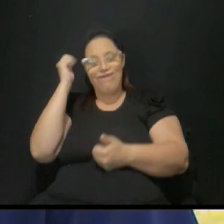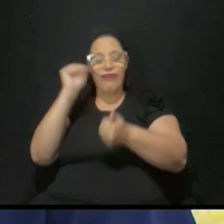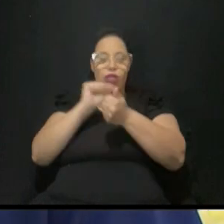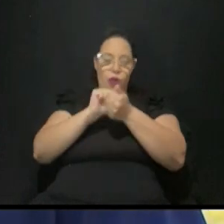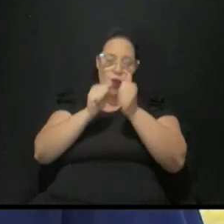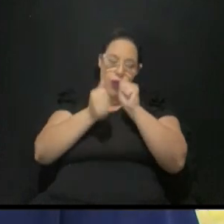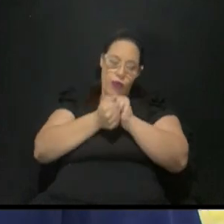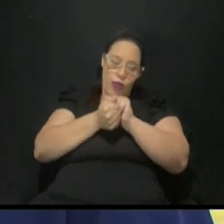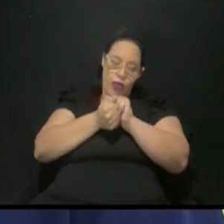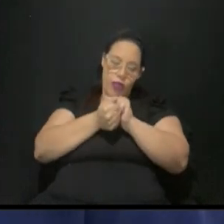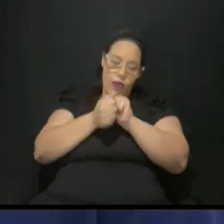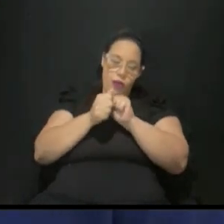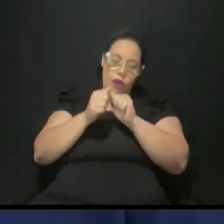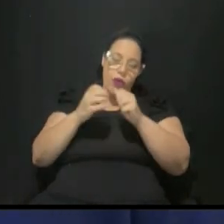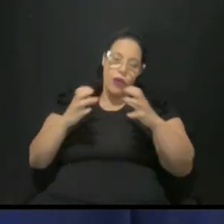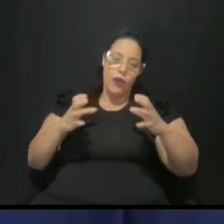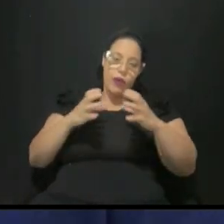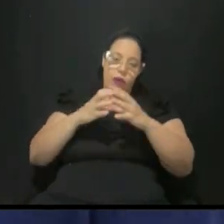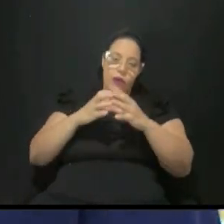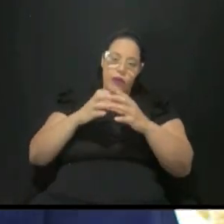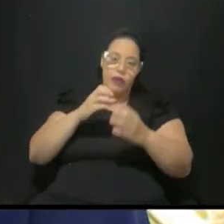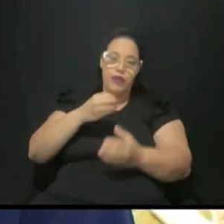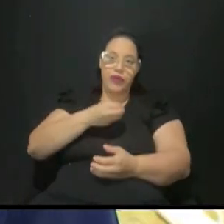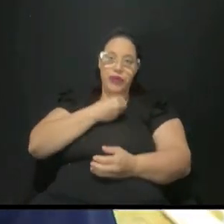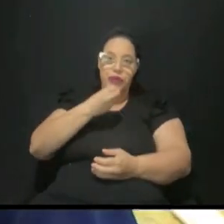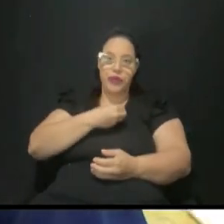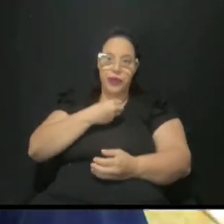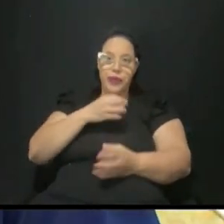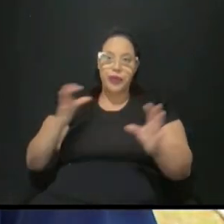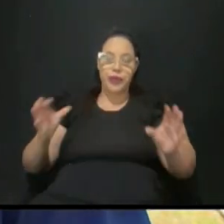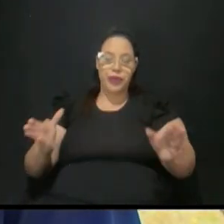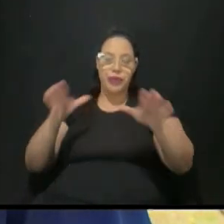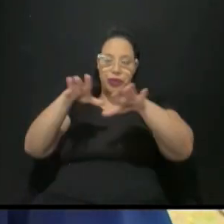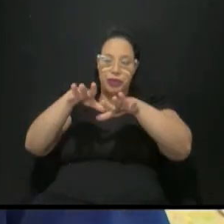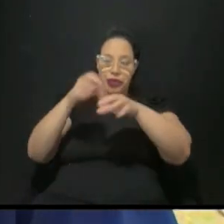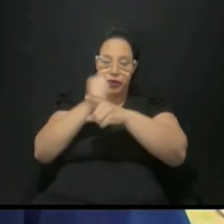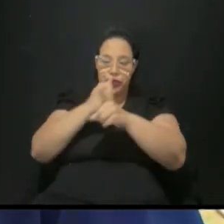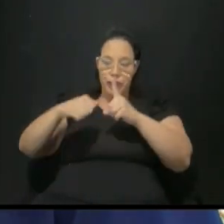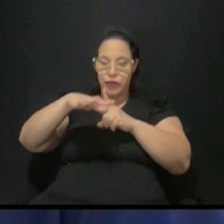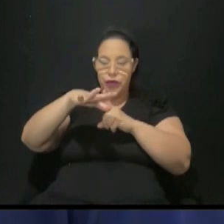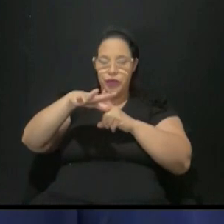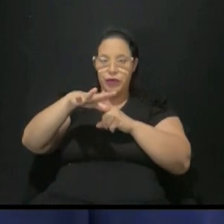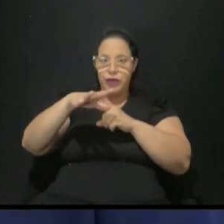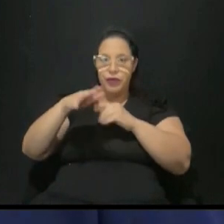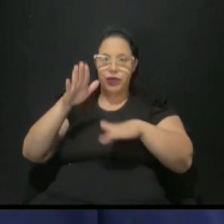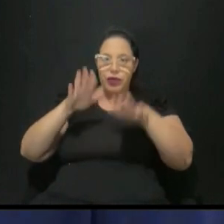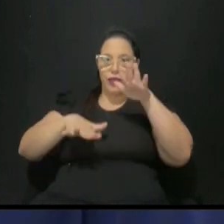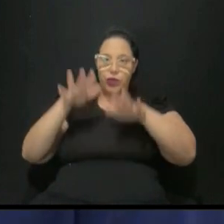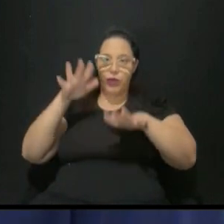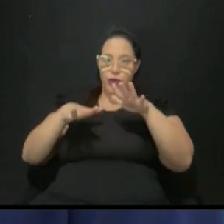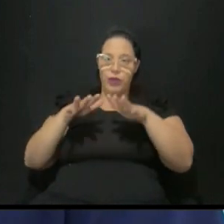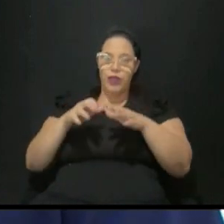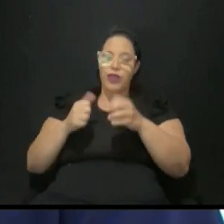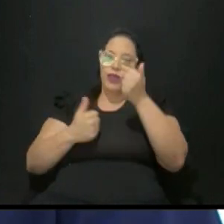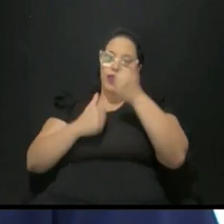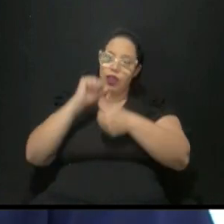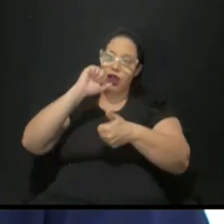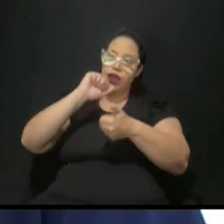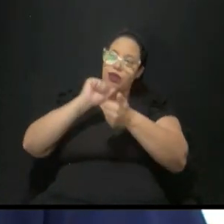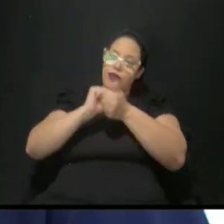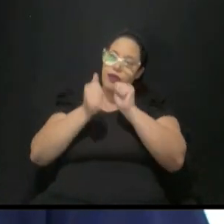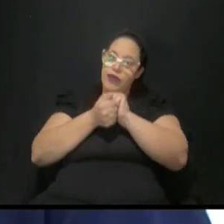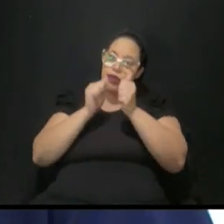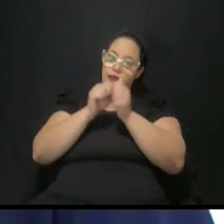outras pessoas, fazer parte dessa inclusão social e desse movimento que é o esporte adaptado. Esse projeto tem 1 ano